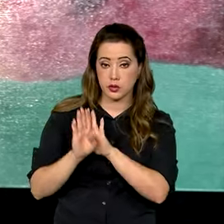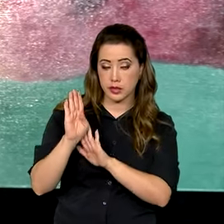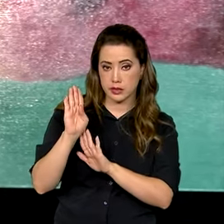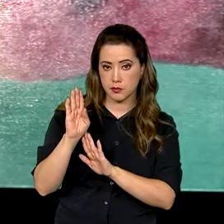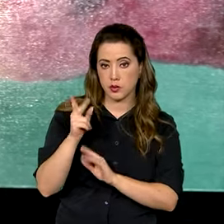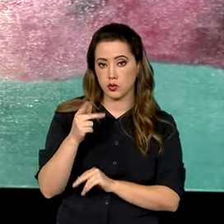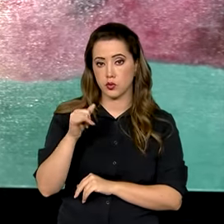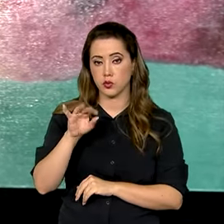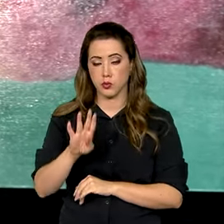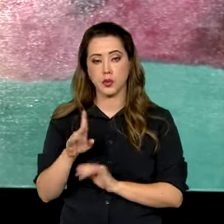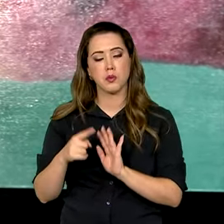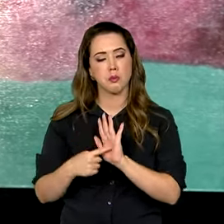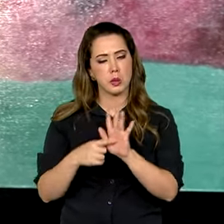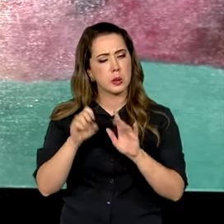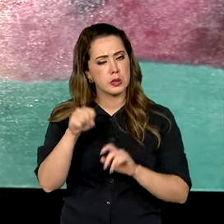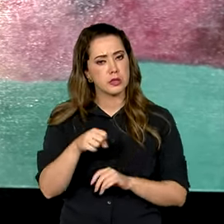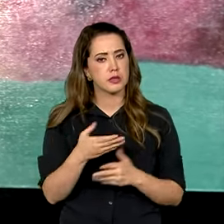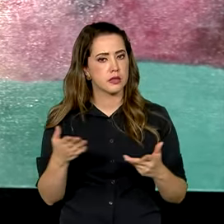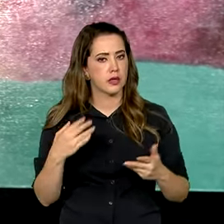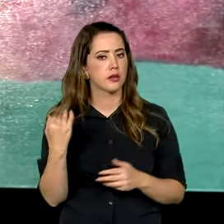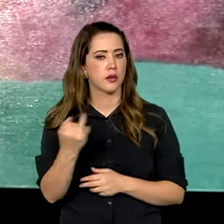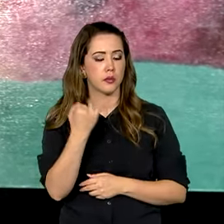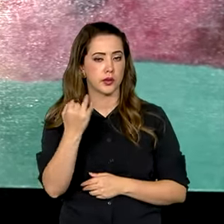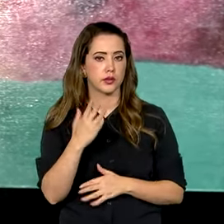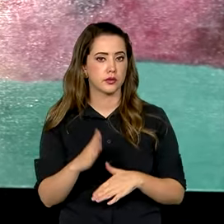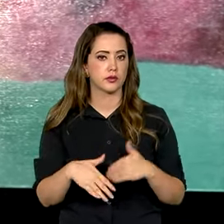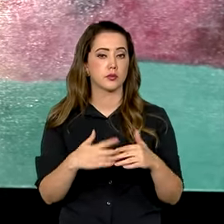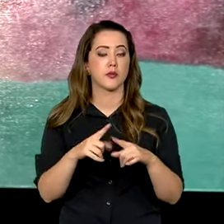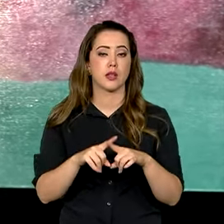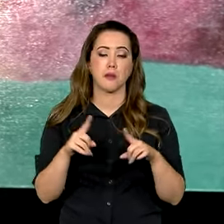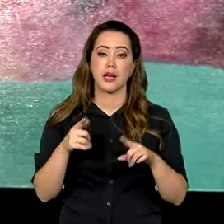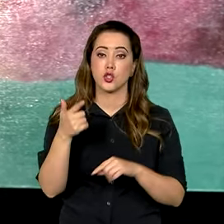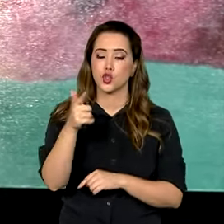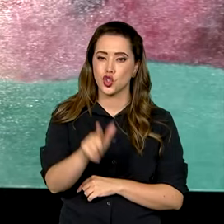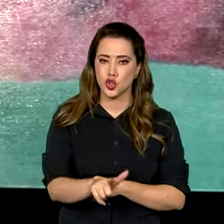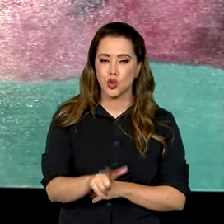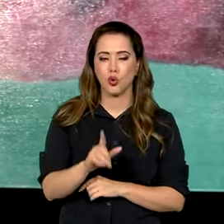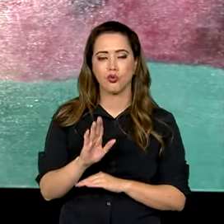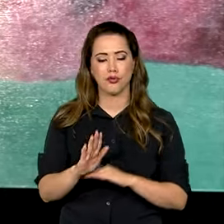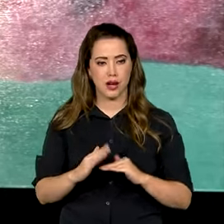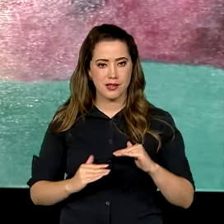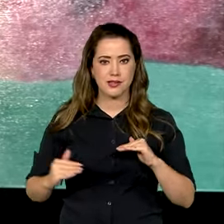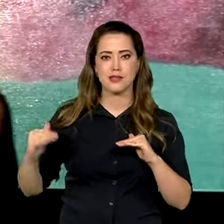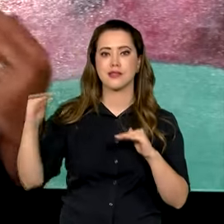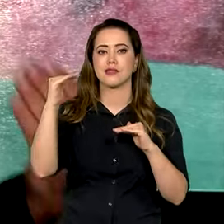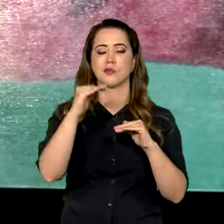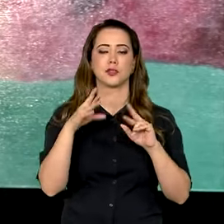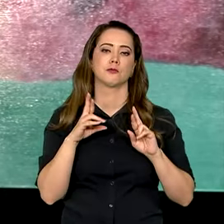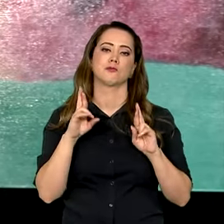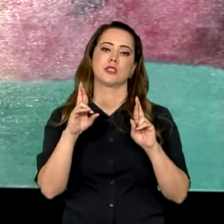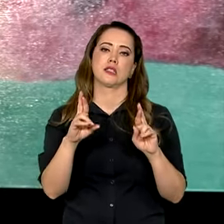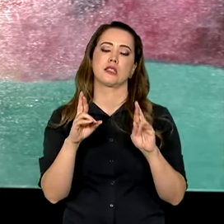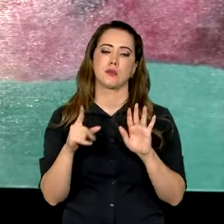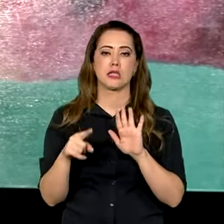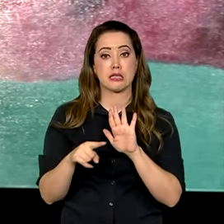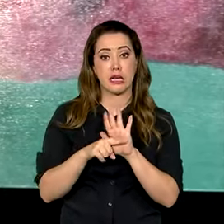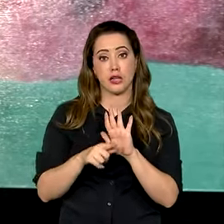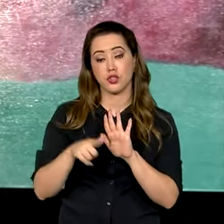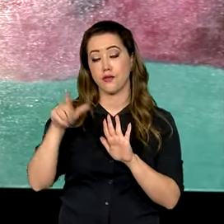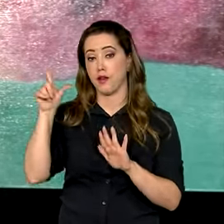uma demonstração disso, dando um passo muito importante, mais uma vez superando, né, as expectativas